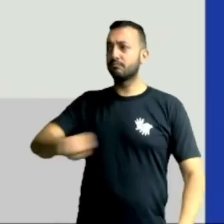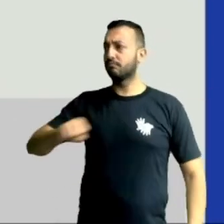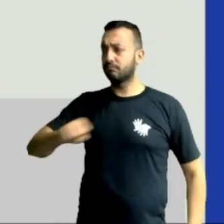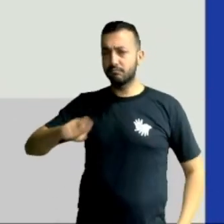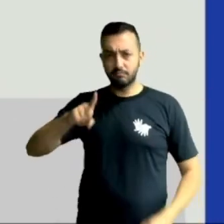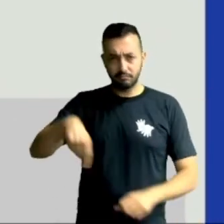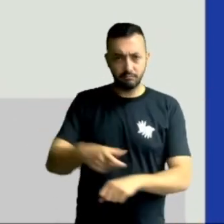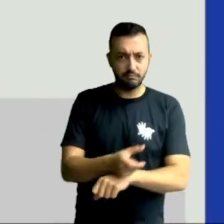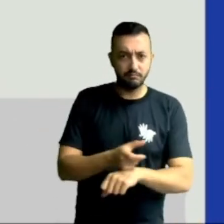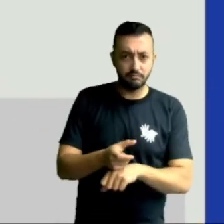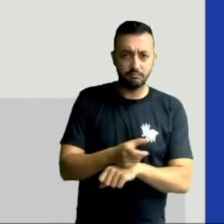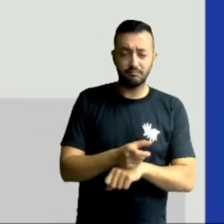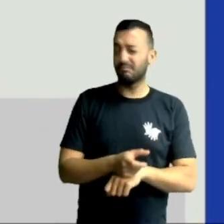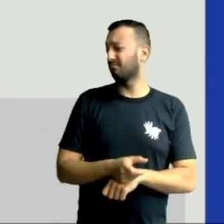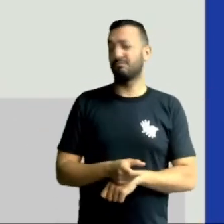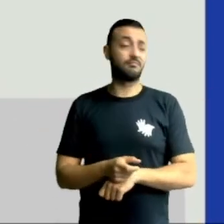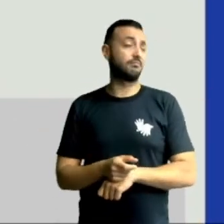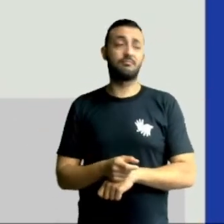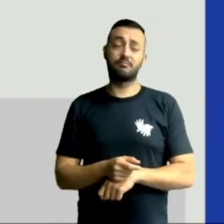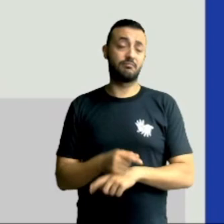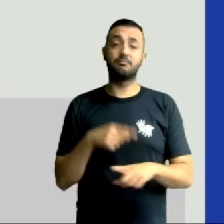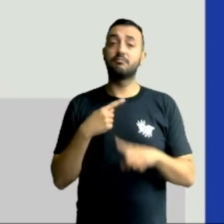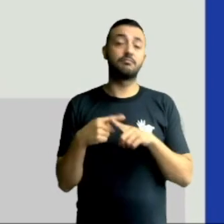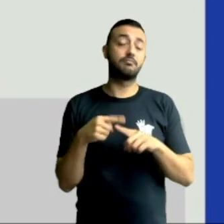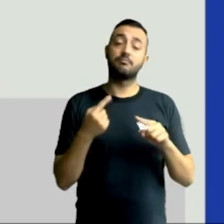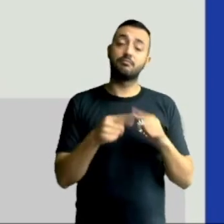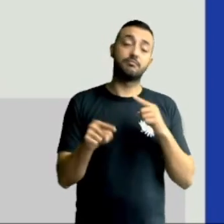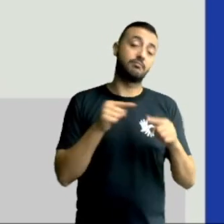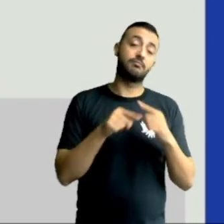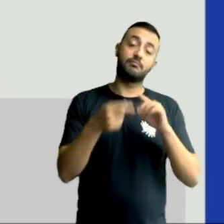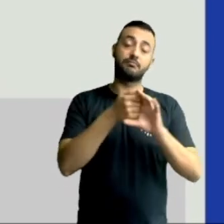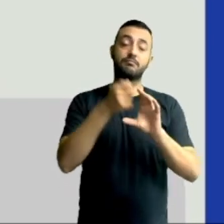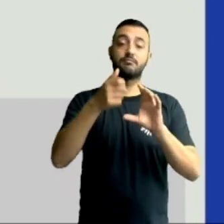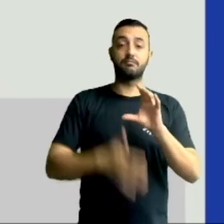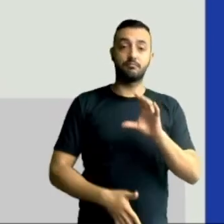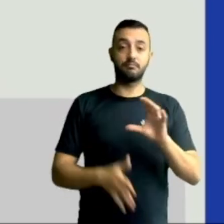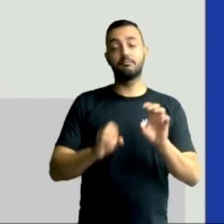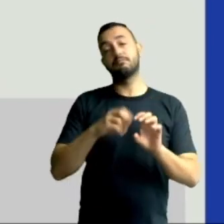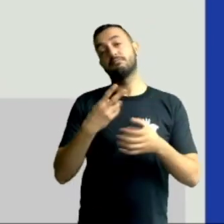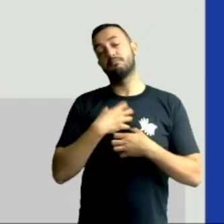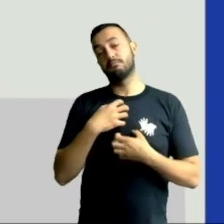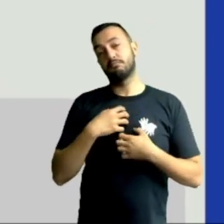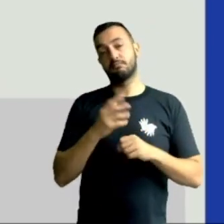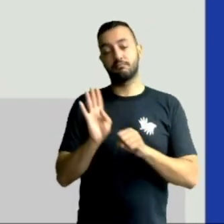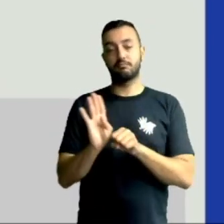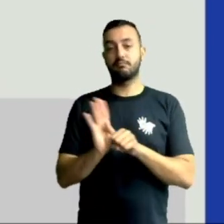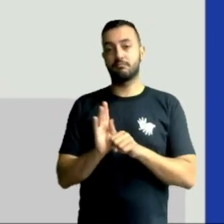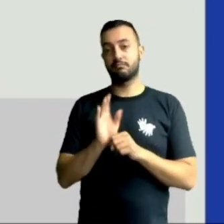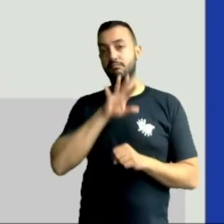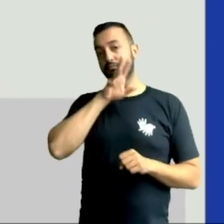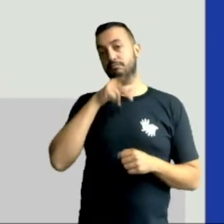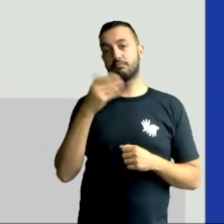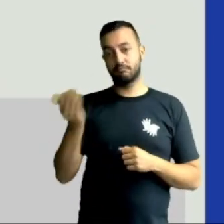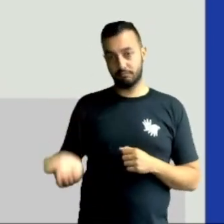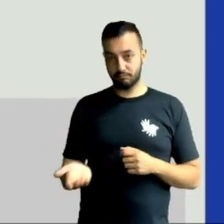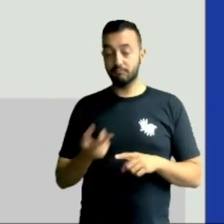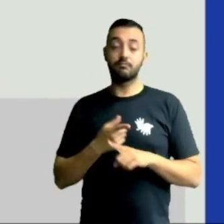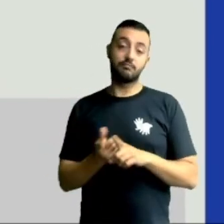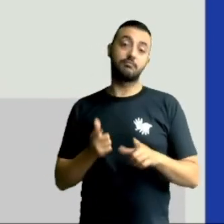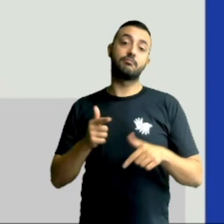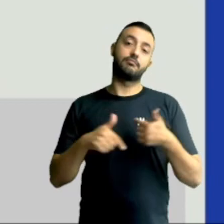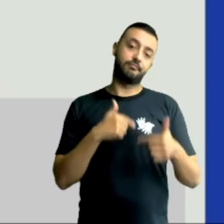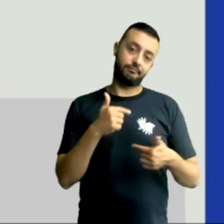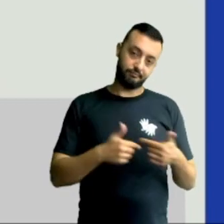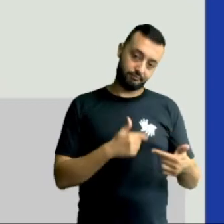é um adjetivo? Não, porque não está indicando nenhuma característica ou estado aí do substantivo, no caso animal, e sim uma ação que